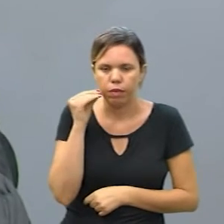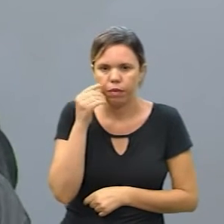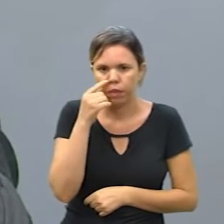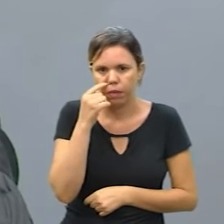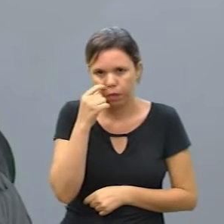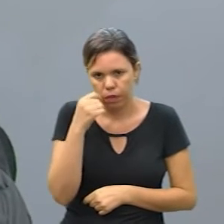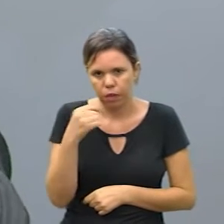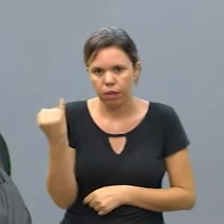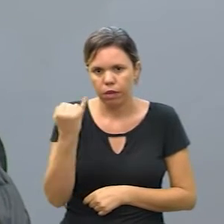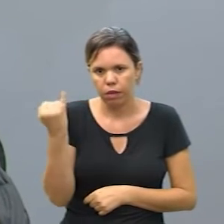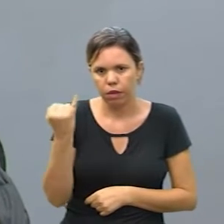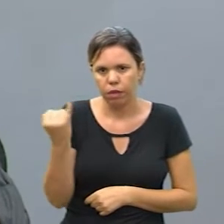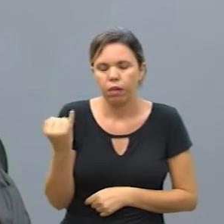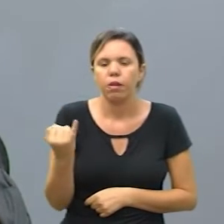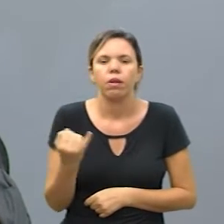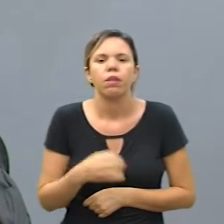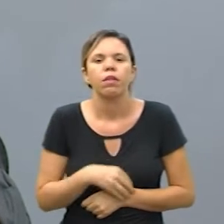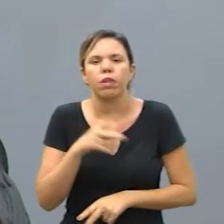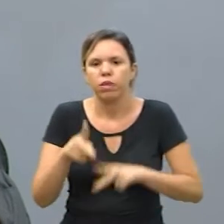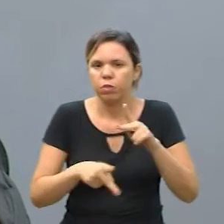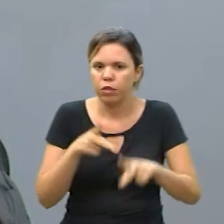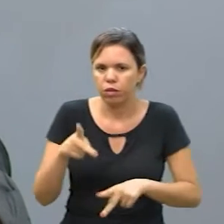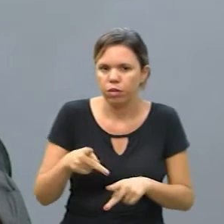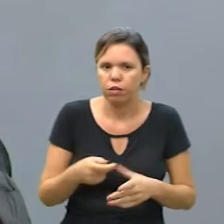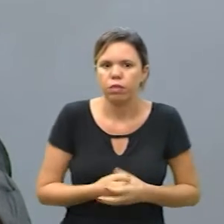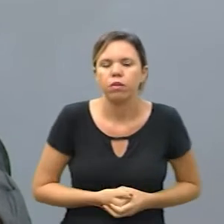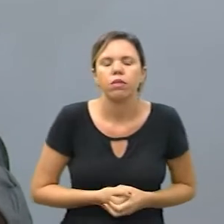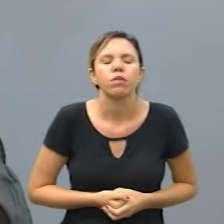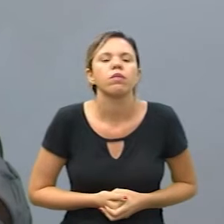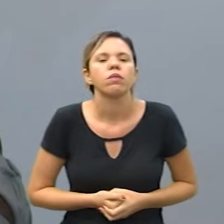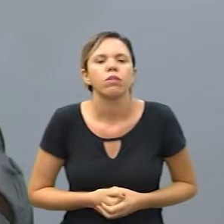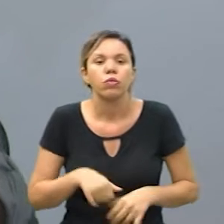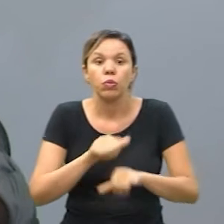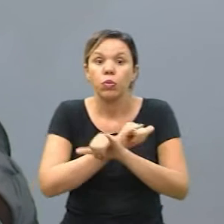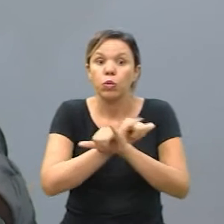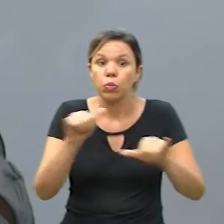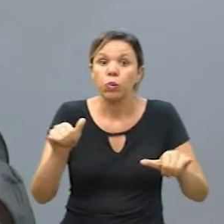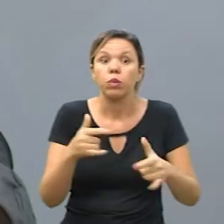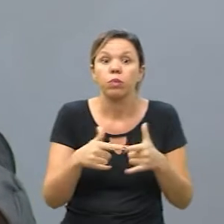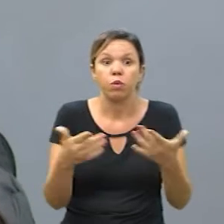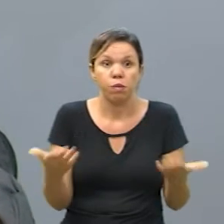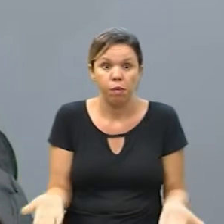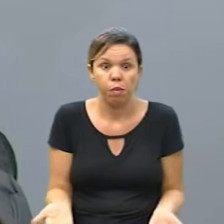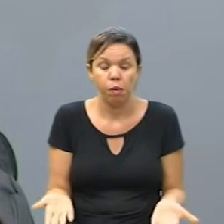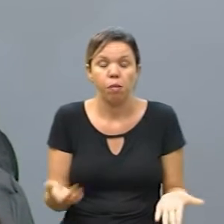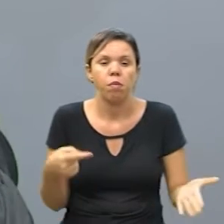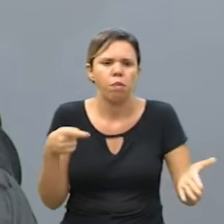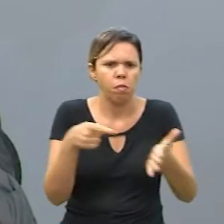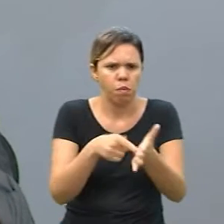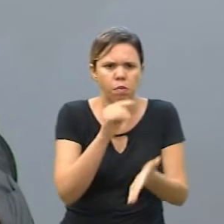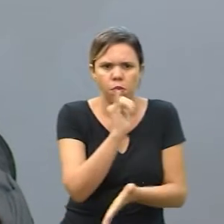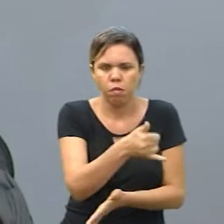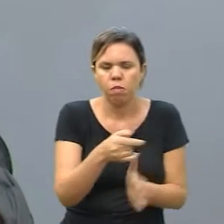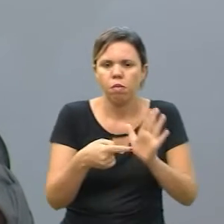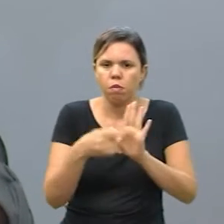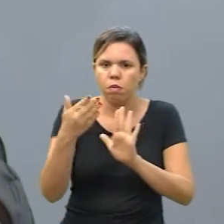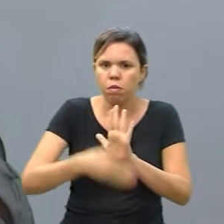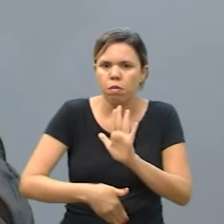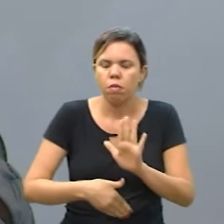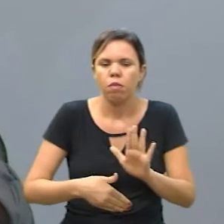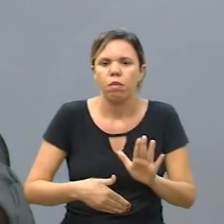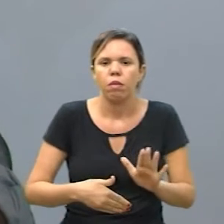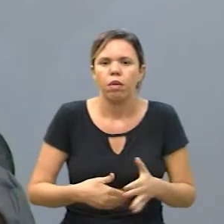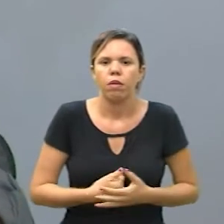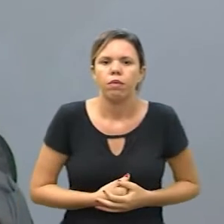criança e o adolescente. É muito importante as pessoas estarem divulgando isso, denunciando e